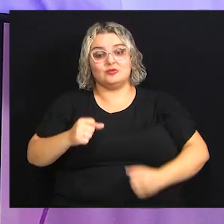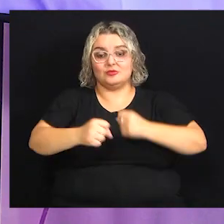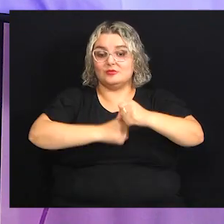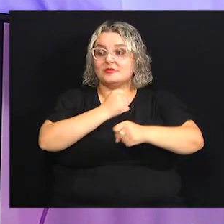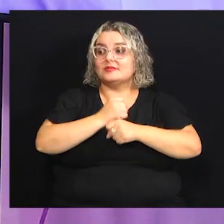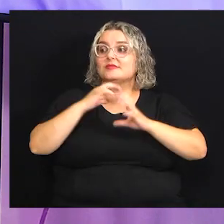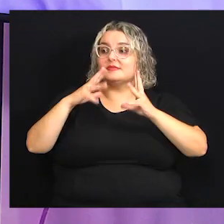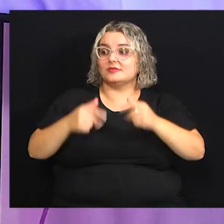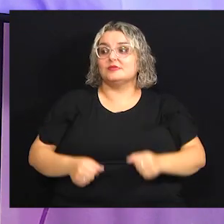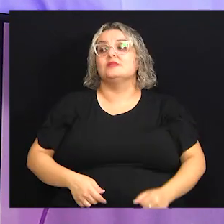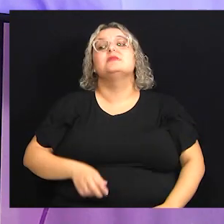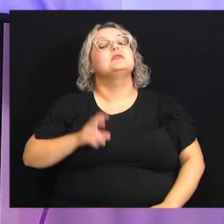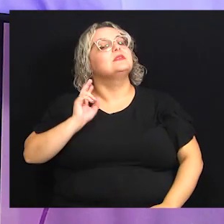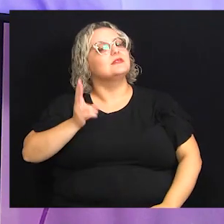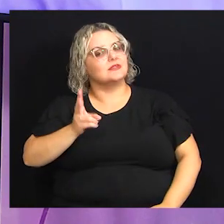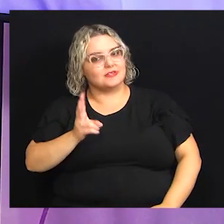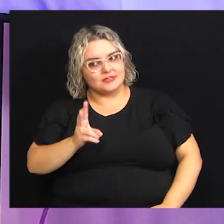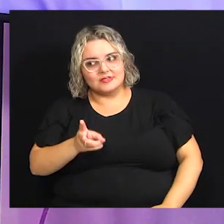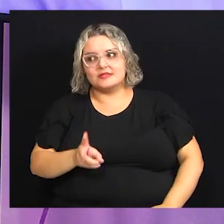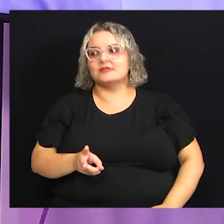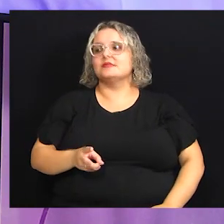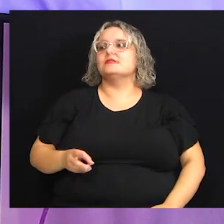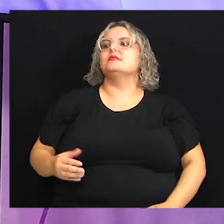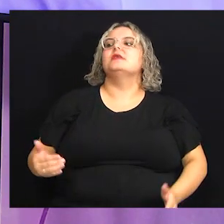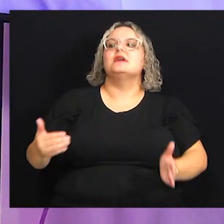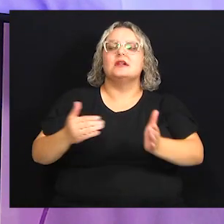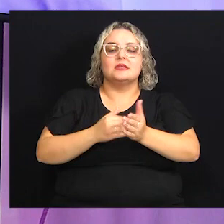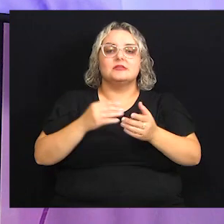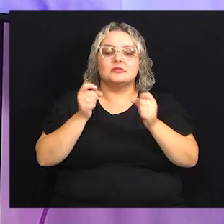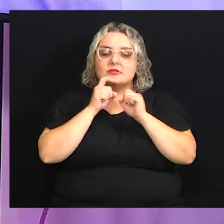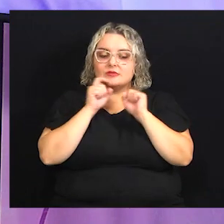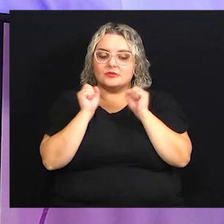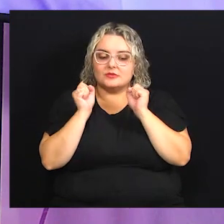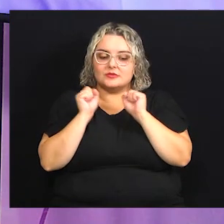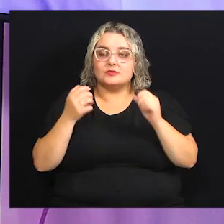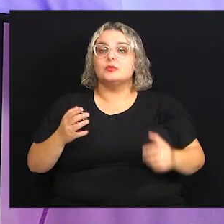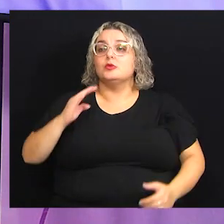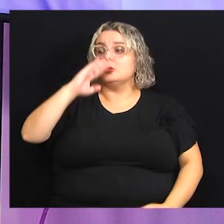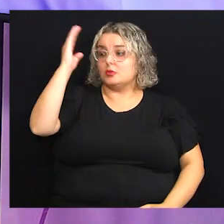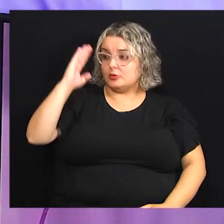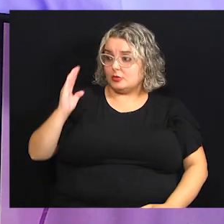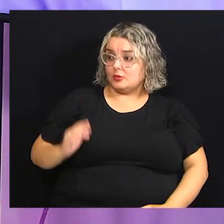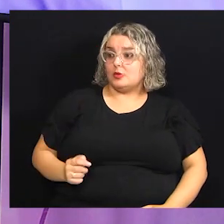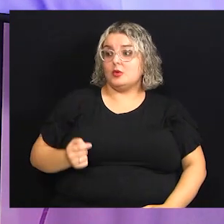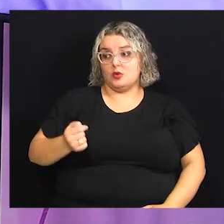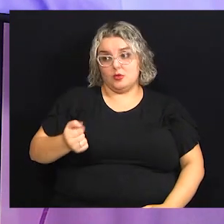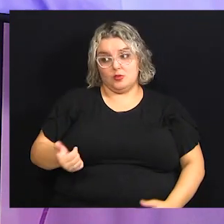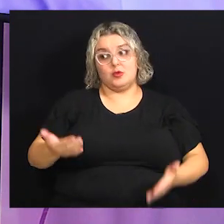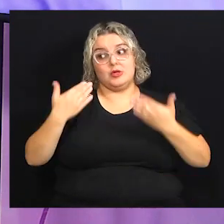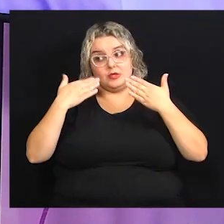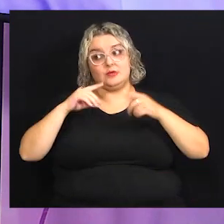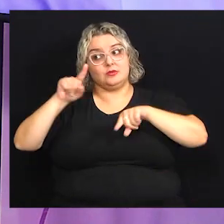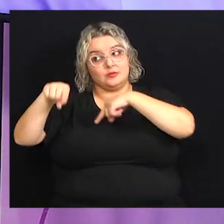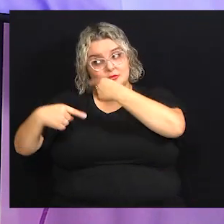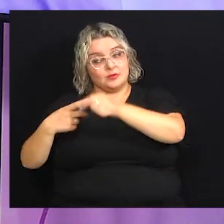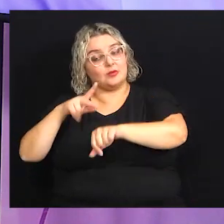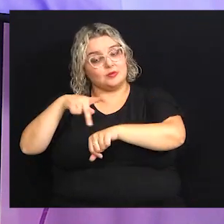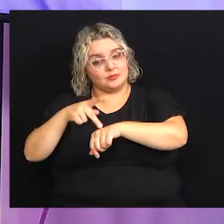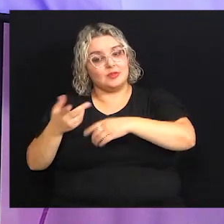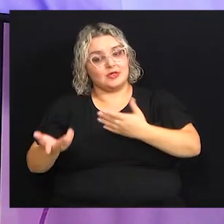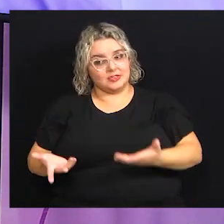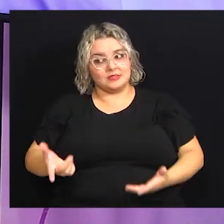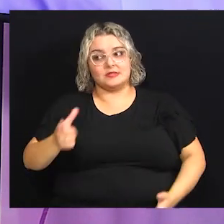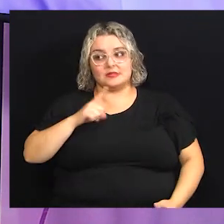deve continuar o ano inteiro. Sempre, sempre, mesmo no inverno. O inverno no Brasil é quase que igual ao verão nos